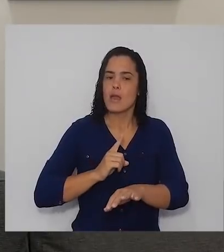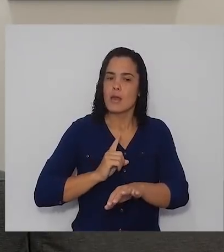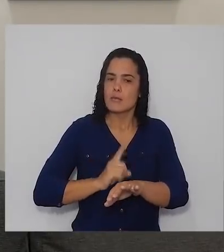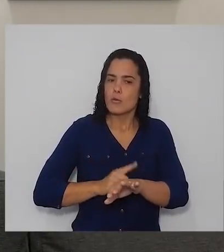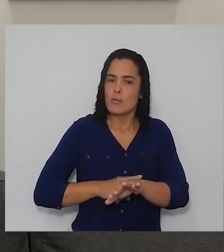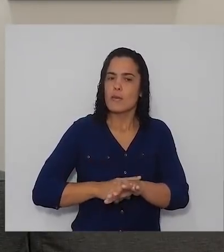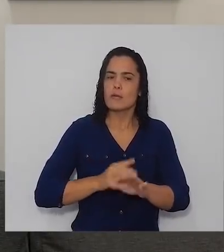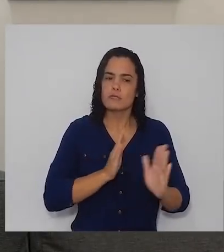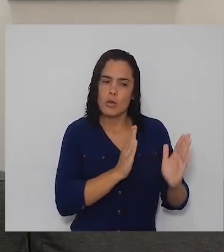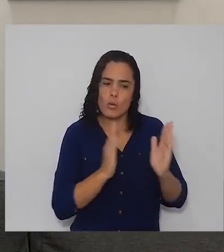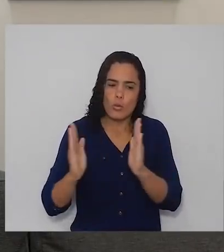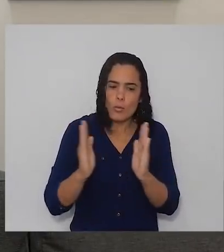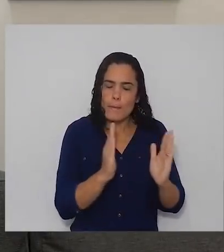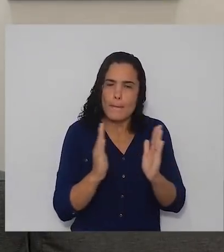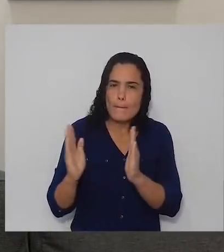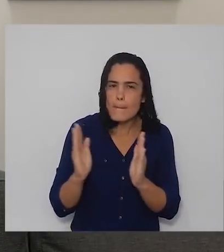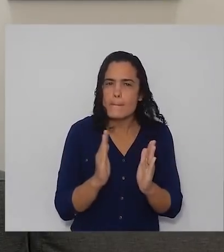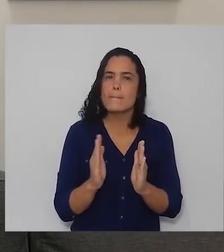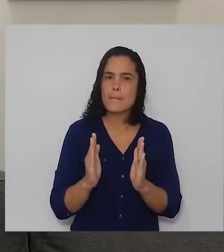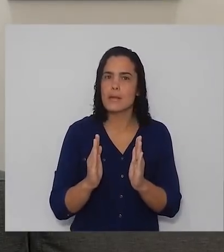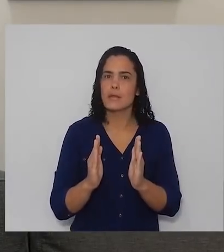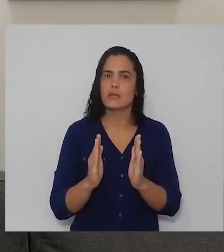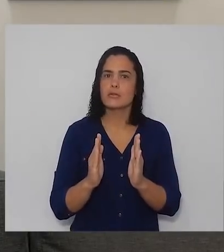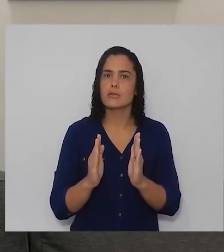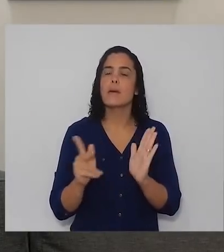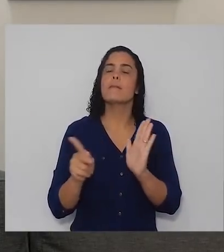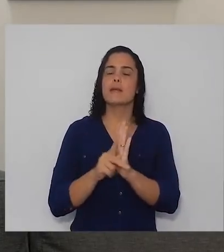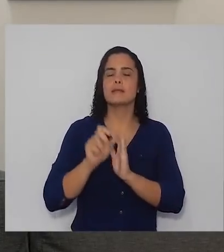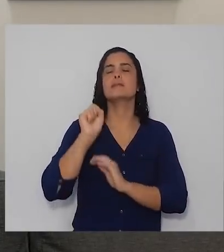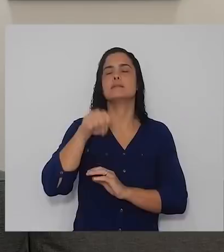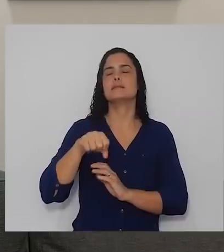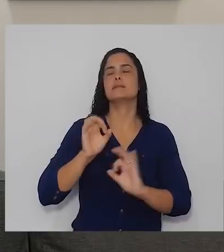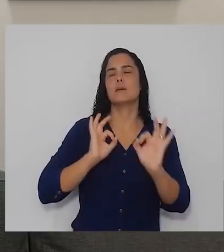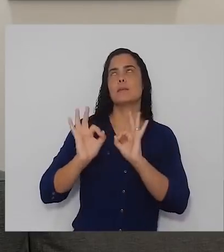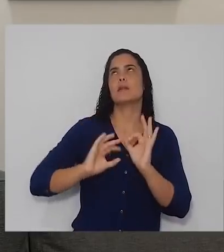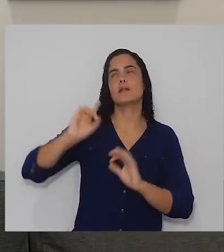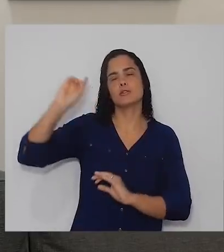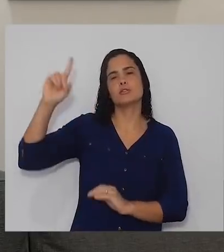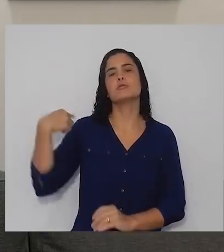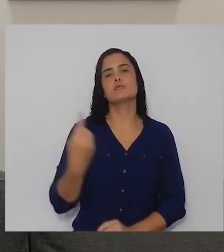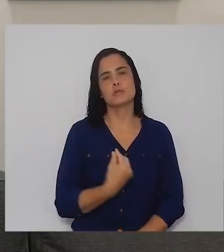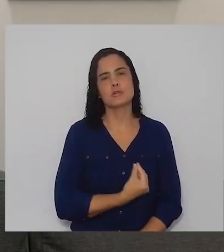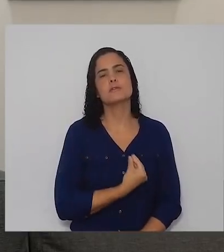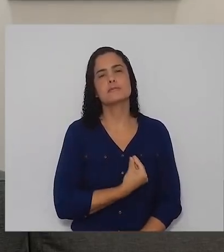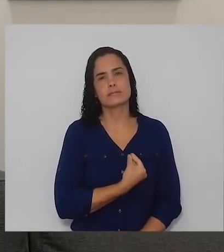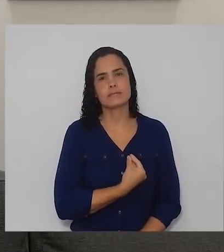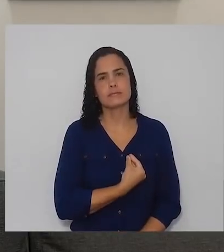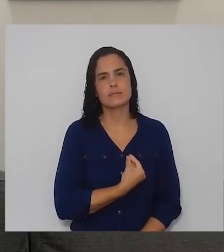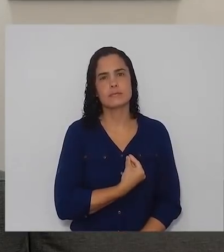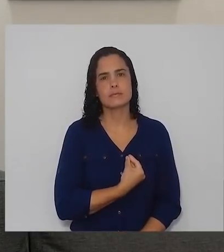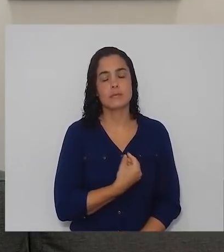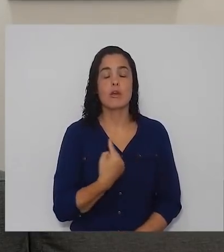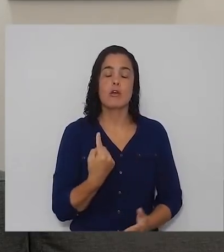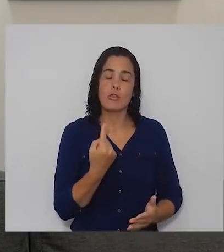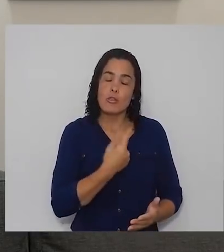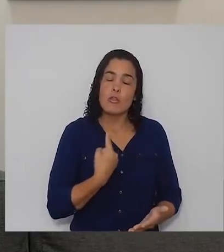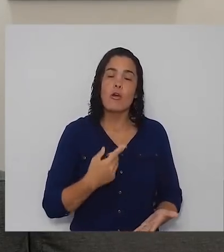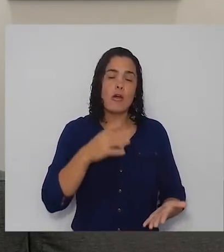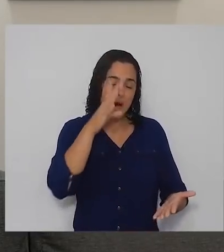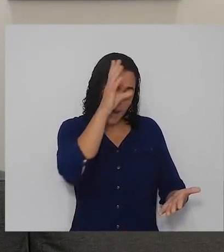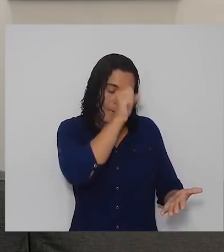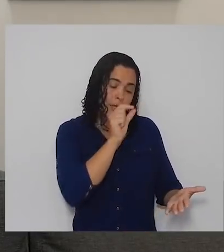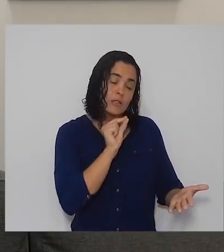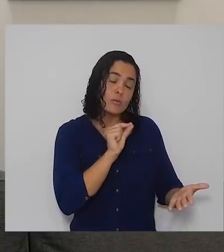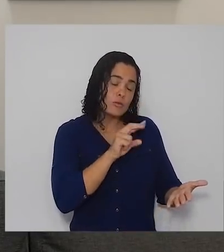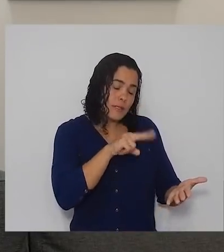Deus. Sim, a primeira lição que nós precisamos retirar desse texto é que este tempo da